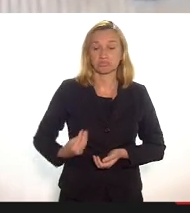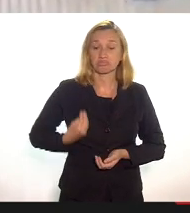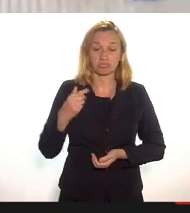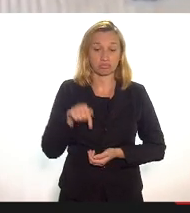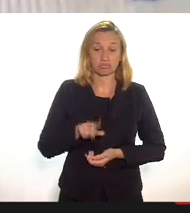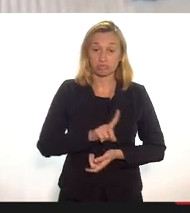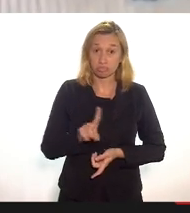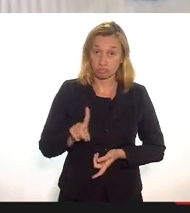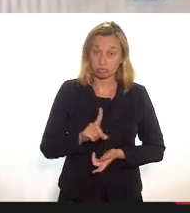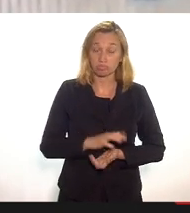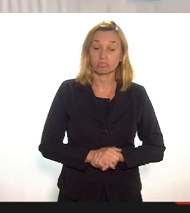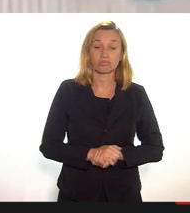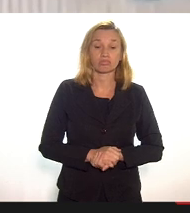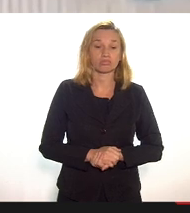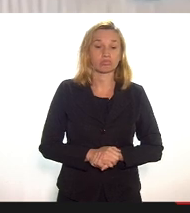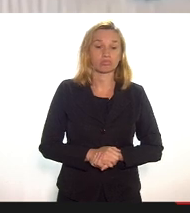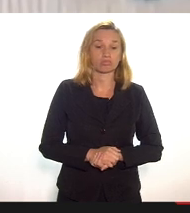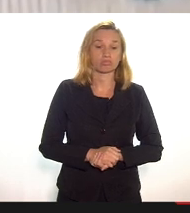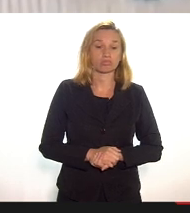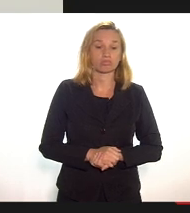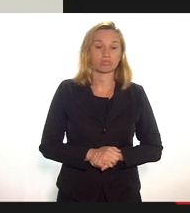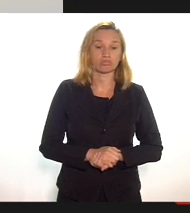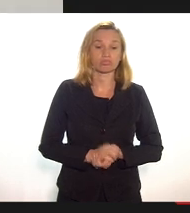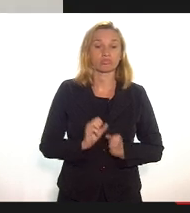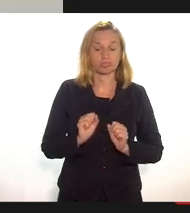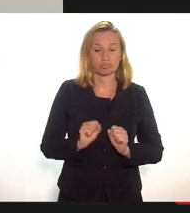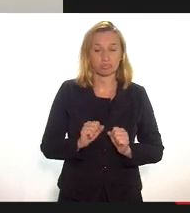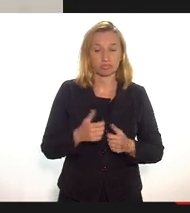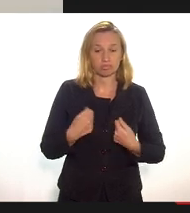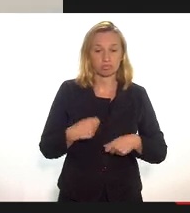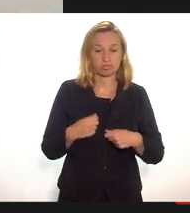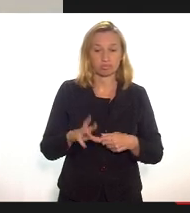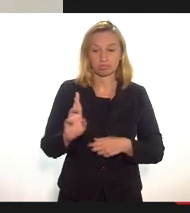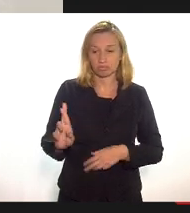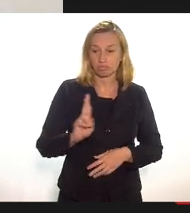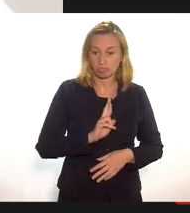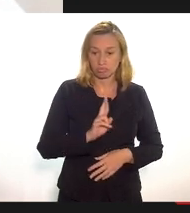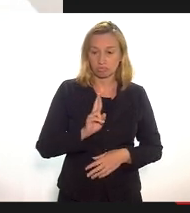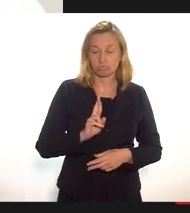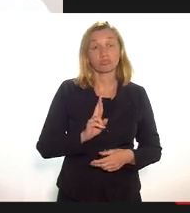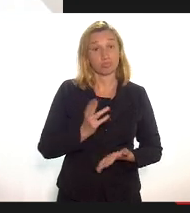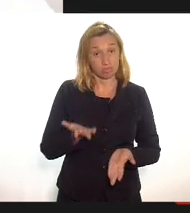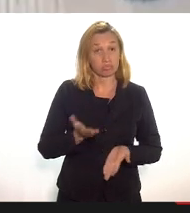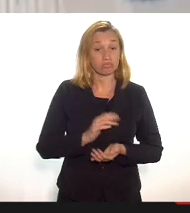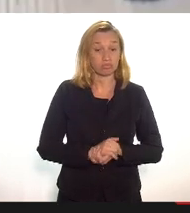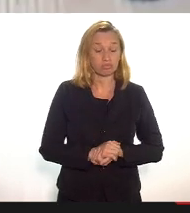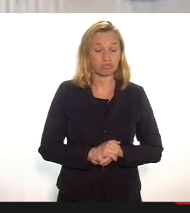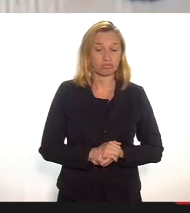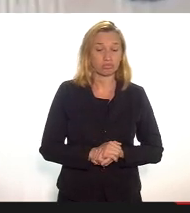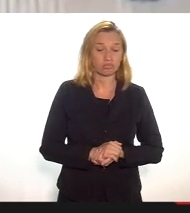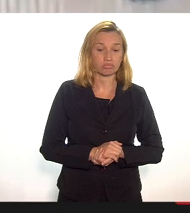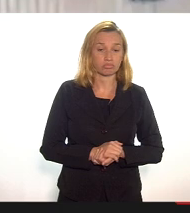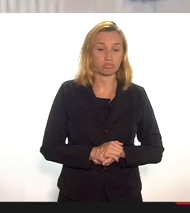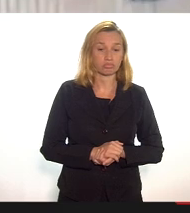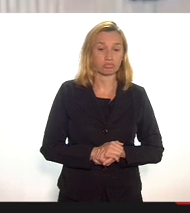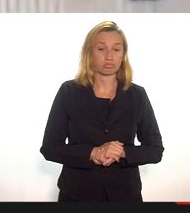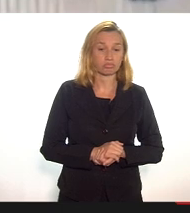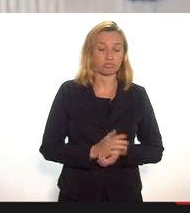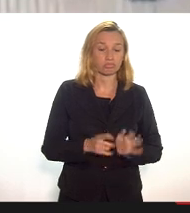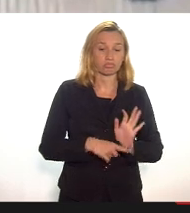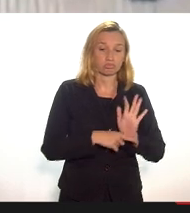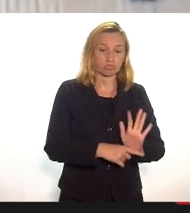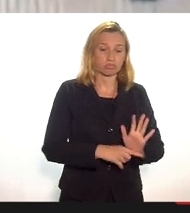presentes, né? E a gente precisa que essas respostas sejam dadas. Então, fica aqui como contribuição